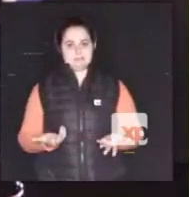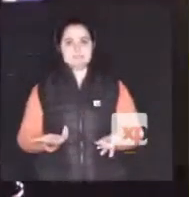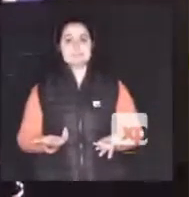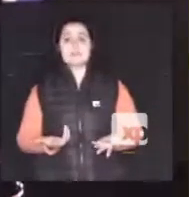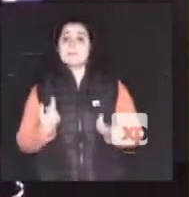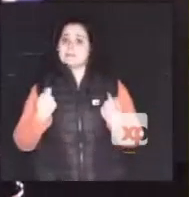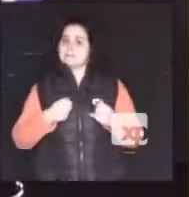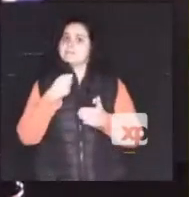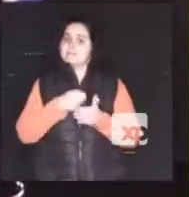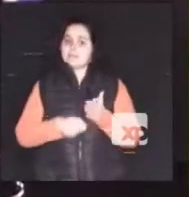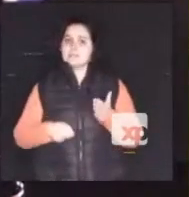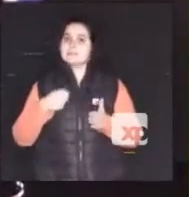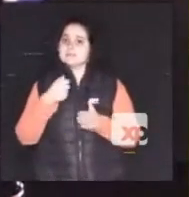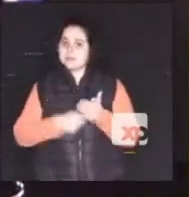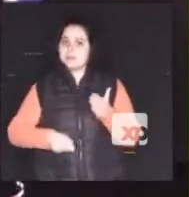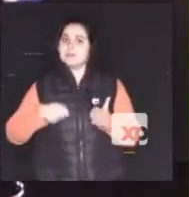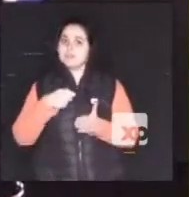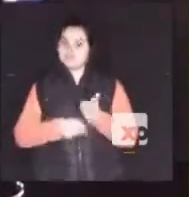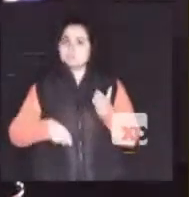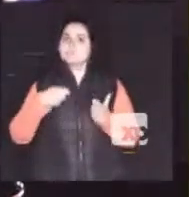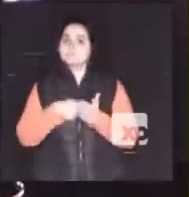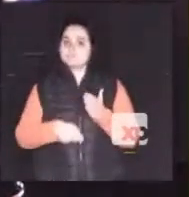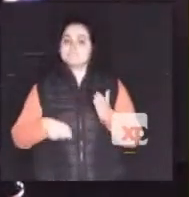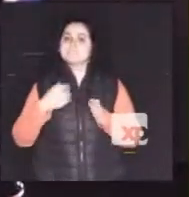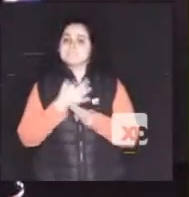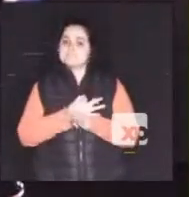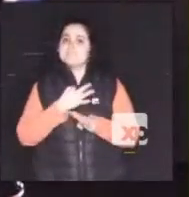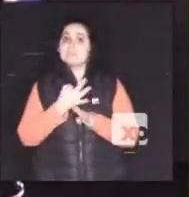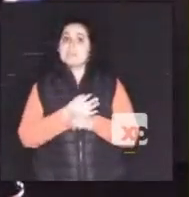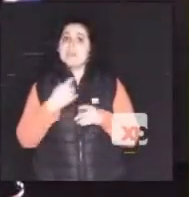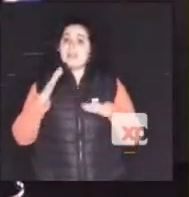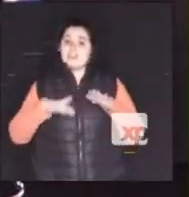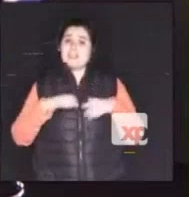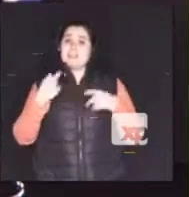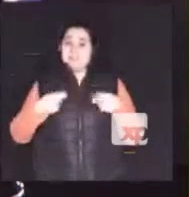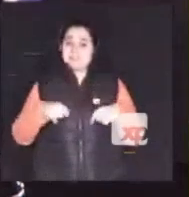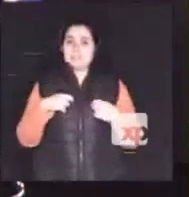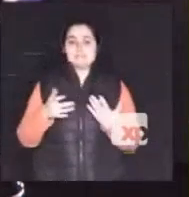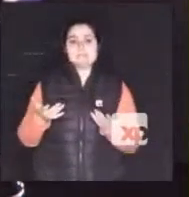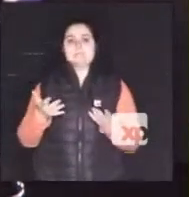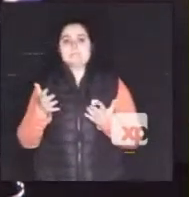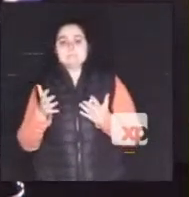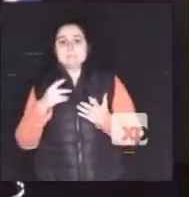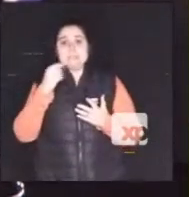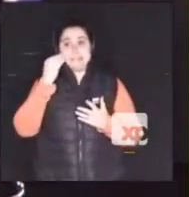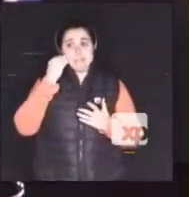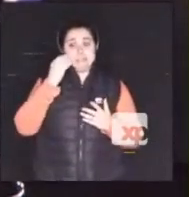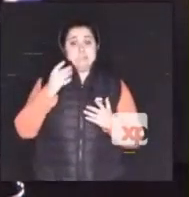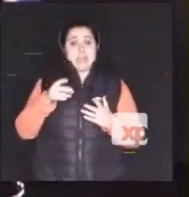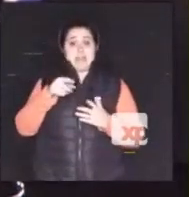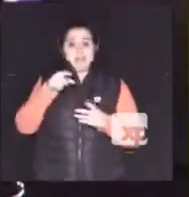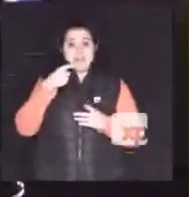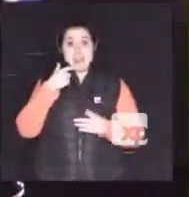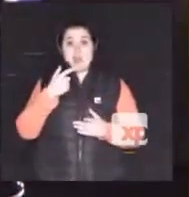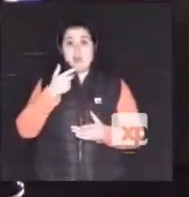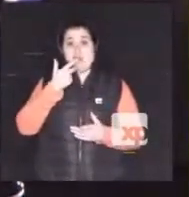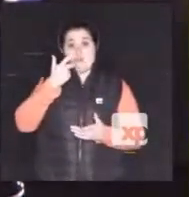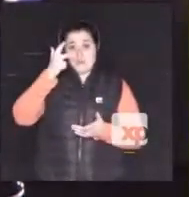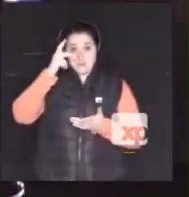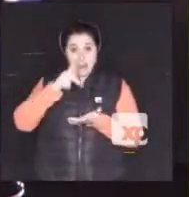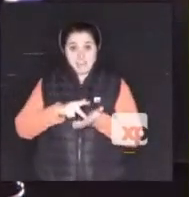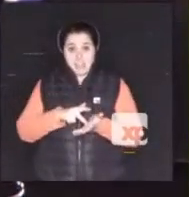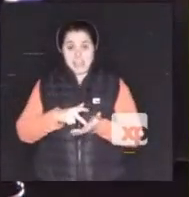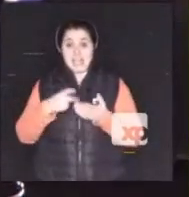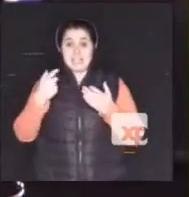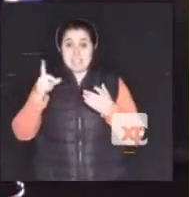preciso ser persistente e às vezes conviver com muito desaforo para fazer um país em que ser honesto seja a